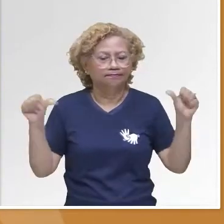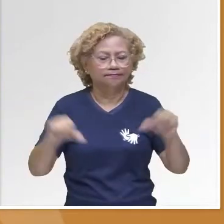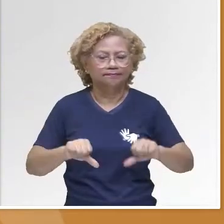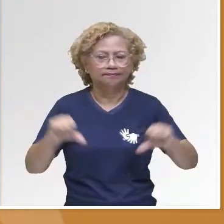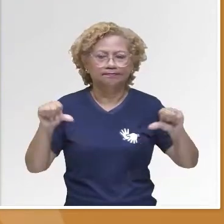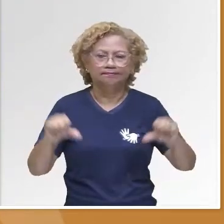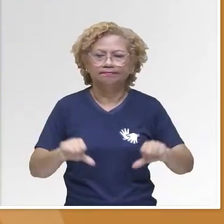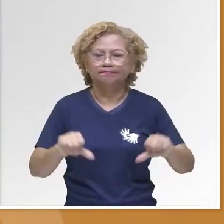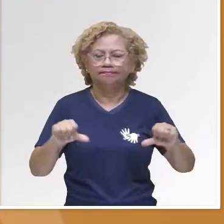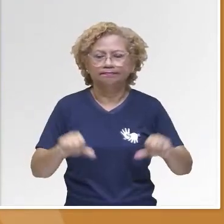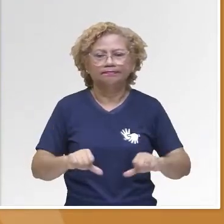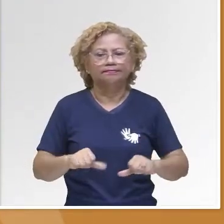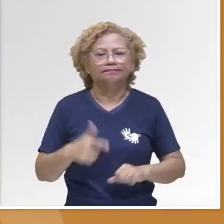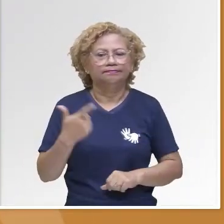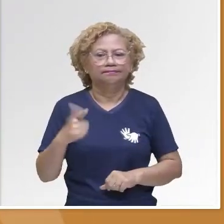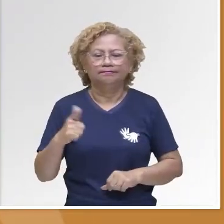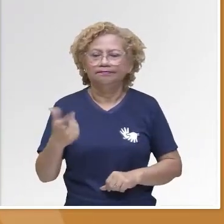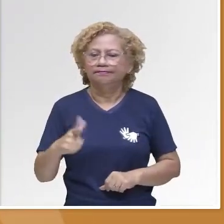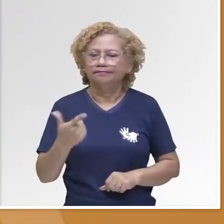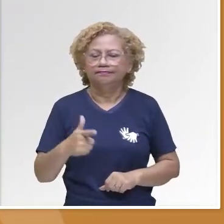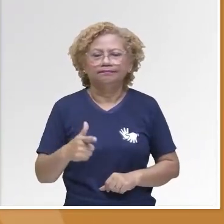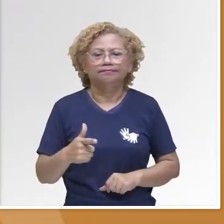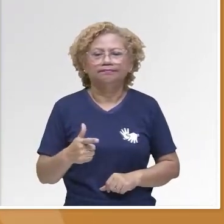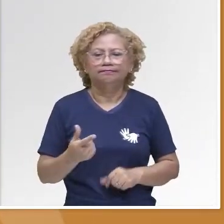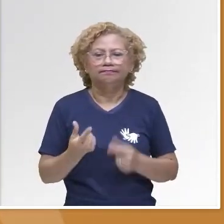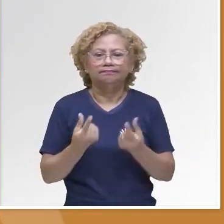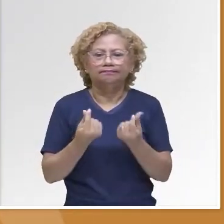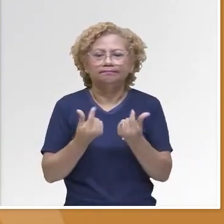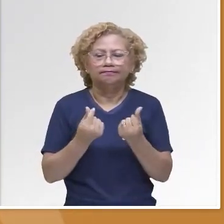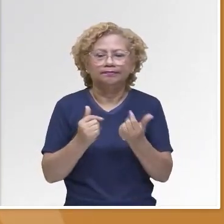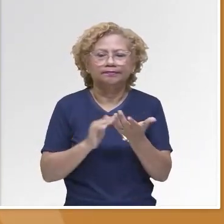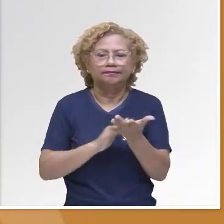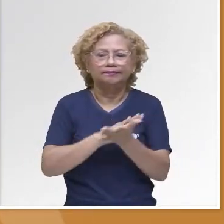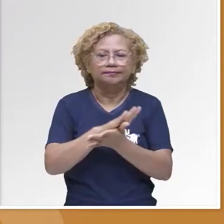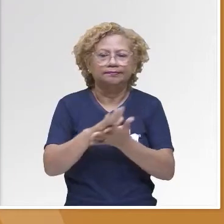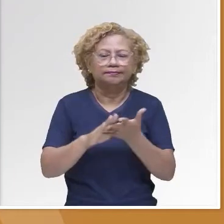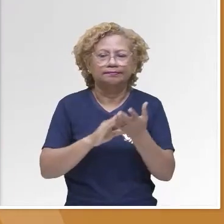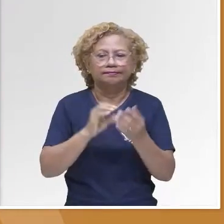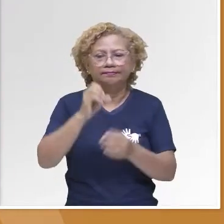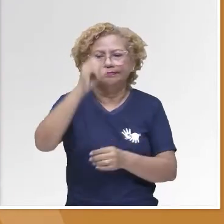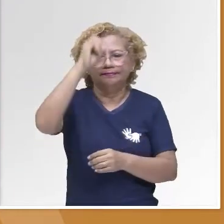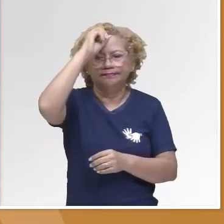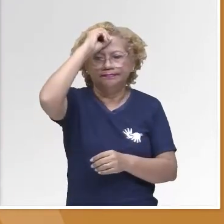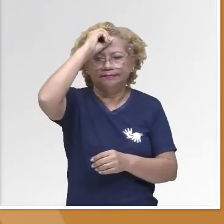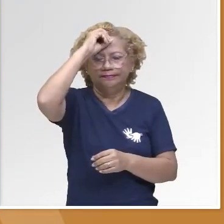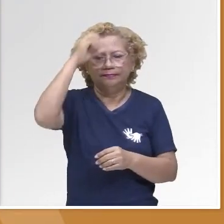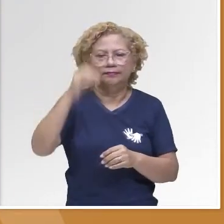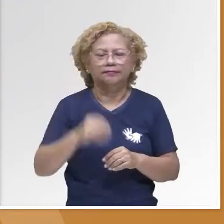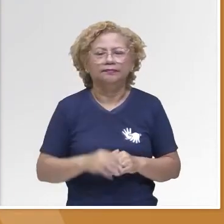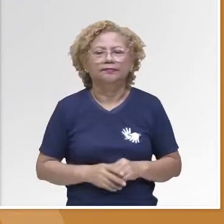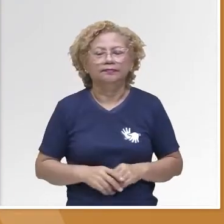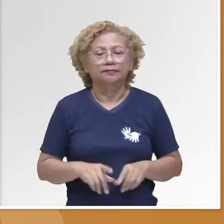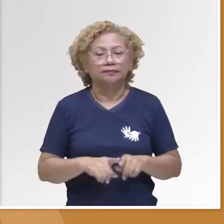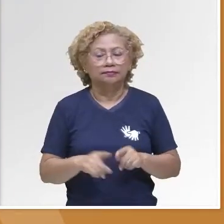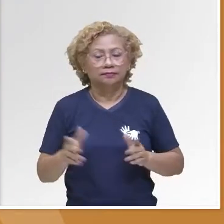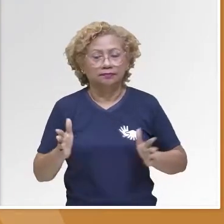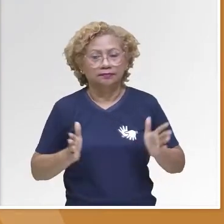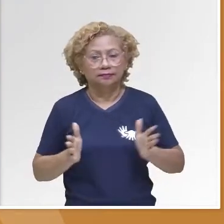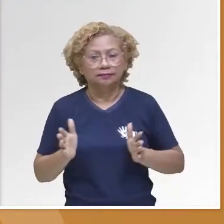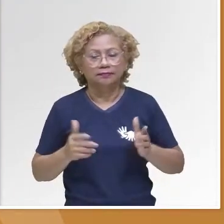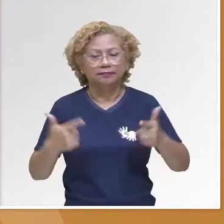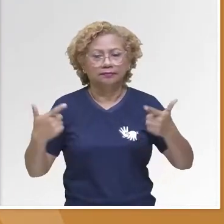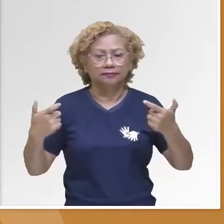fica economicamente instável, tá? Mas após esse período da Segunda Guerra